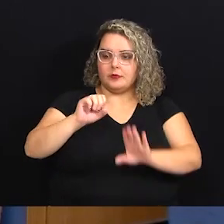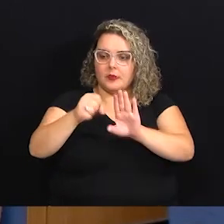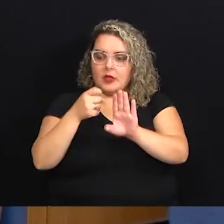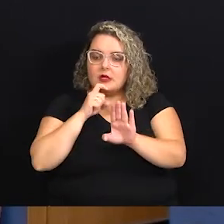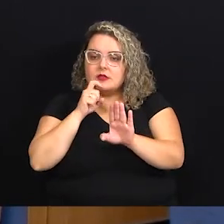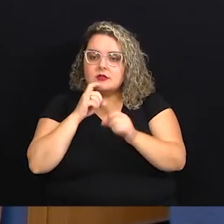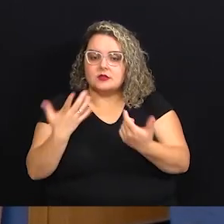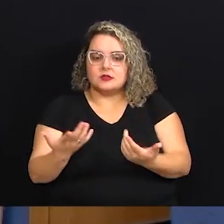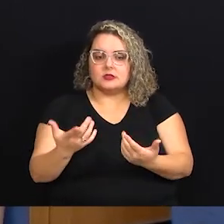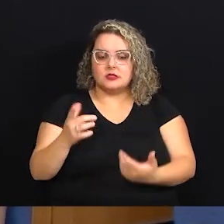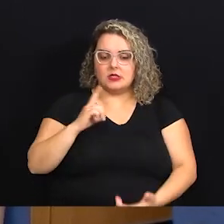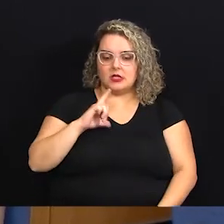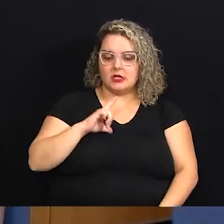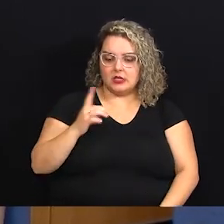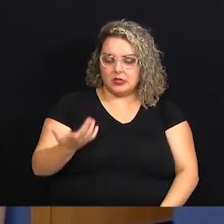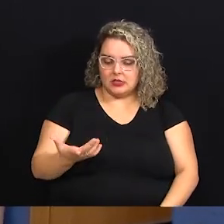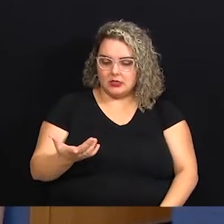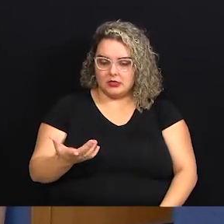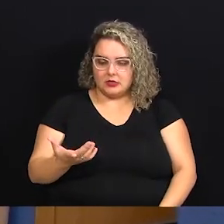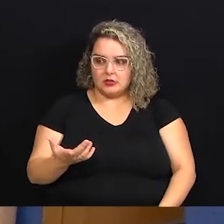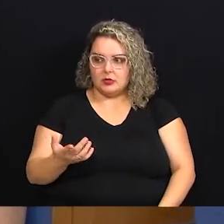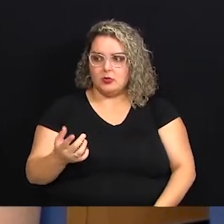da geladeira, tem aquele